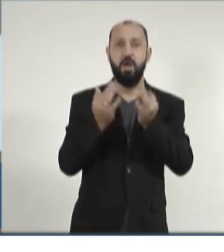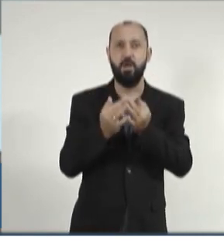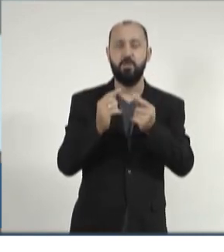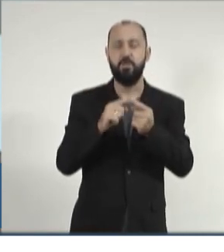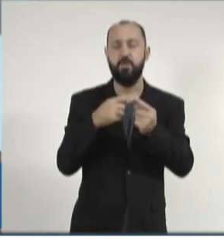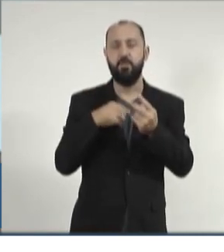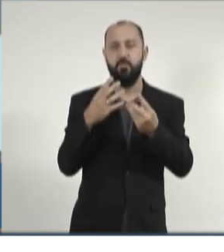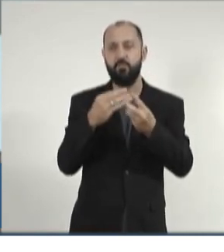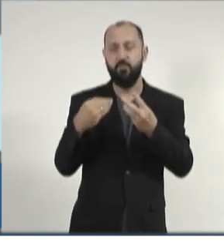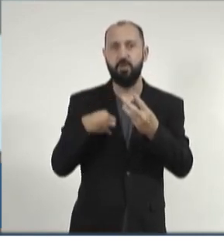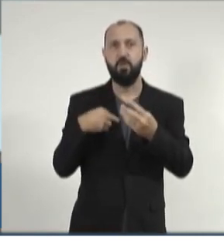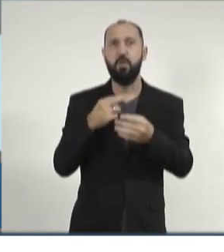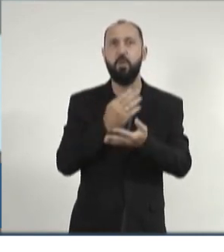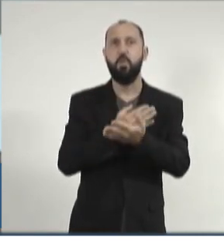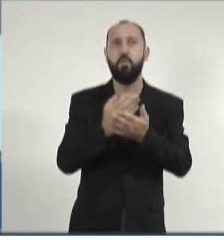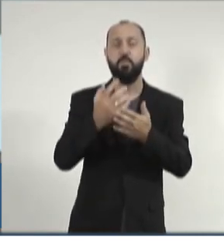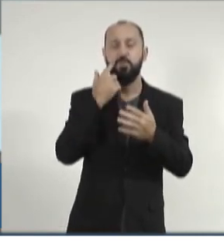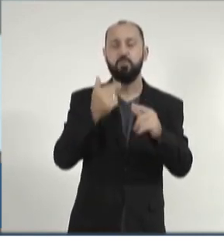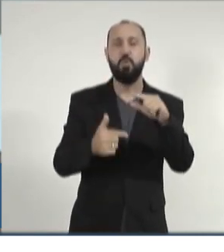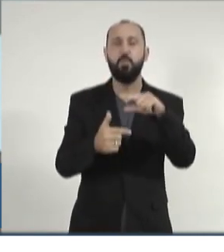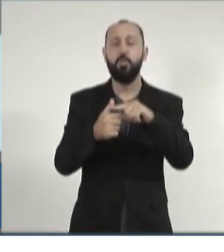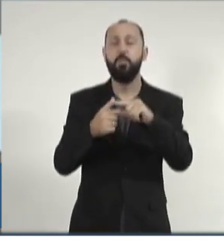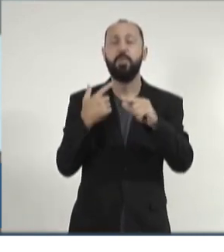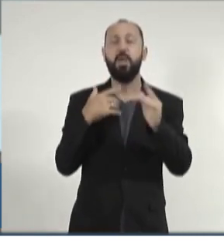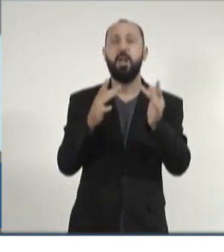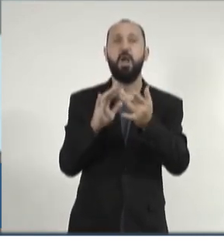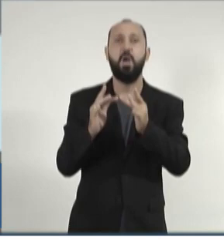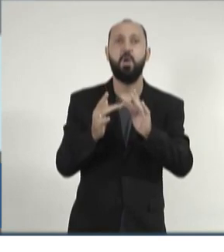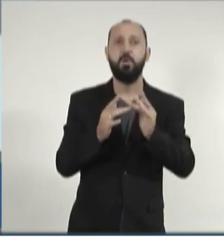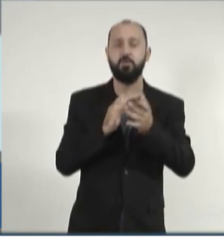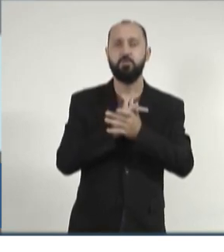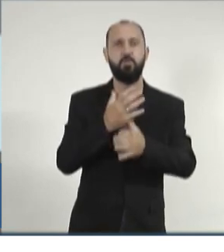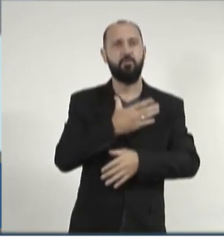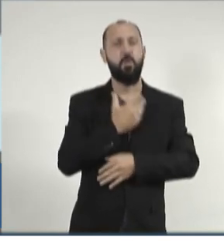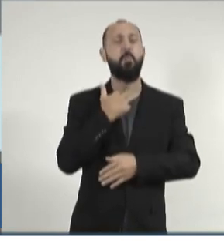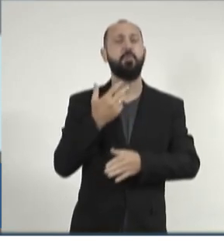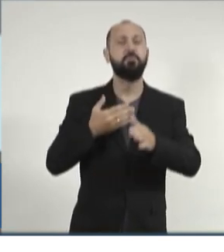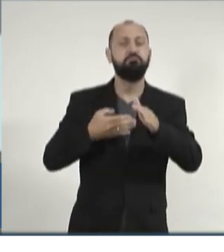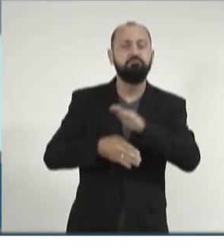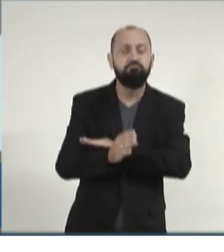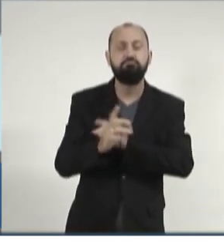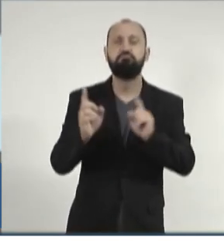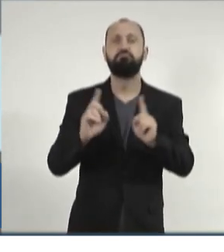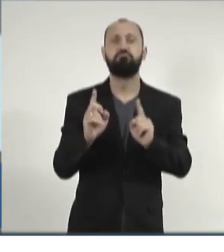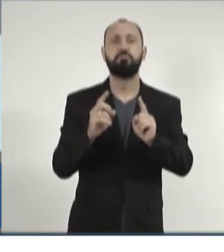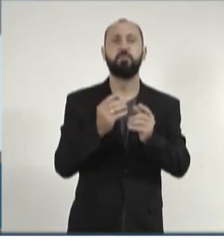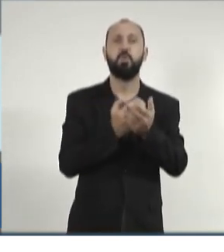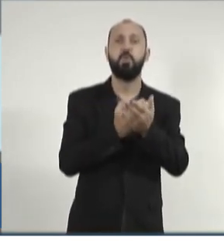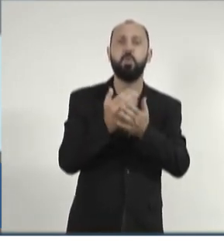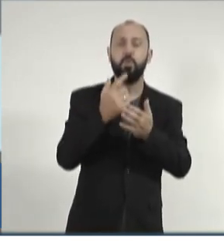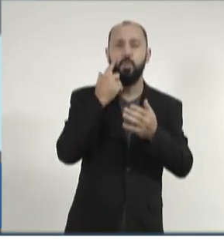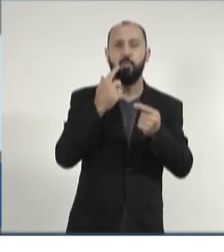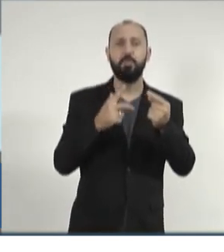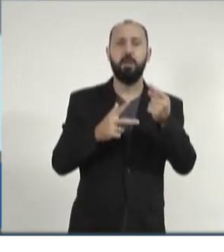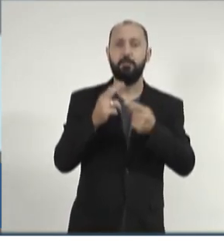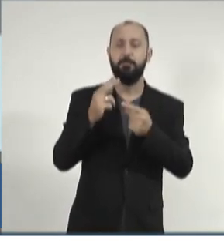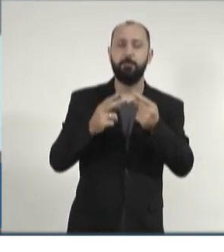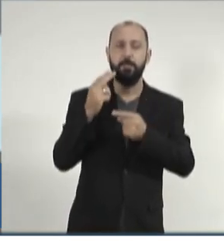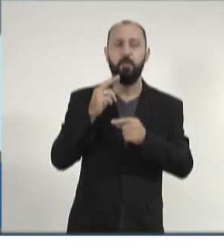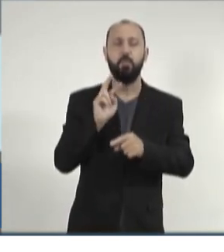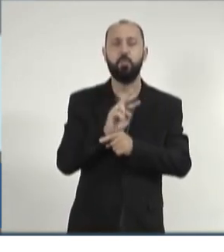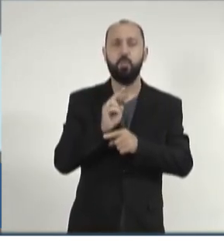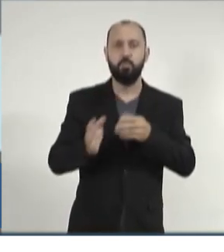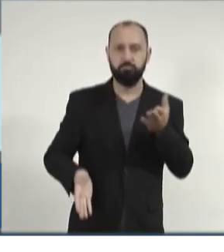e ela e os filhos. Ele começou a restringir o acesso dela. Ou seja, os familiares não tinham mais acesso. Ele começou a tolher os